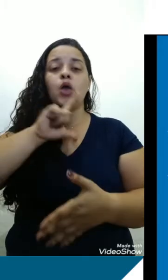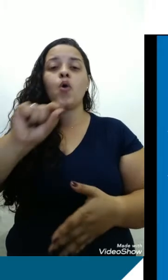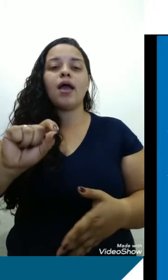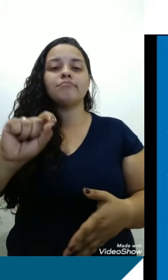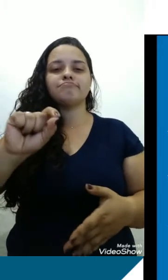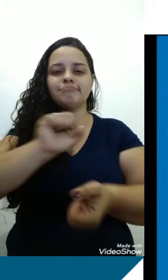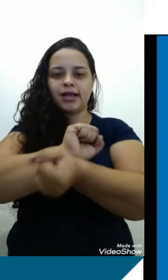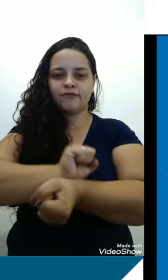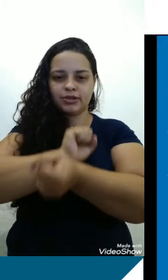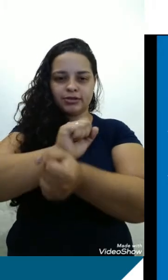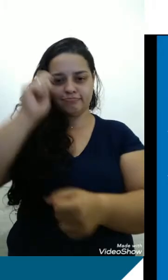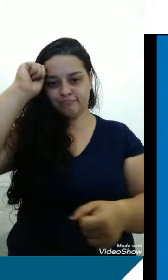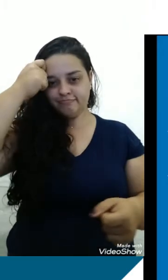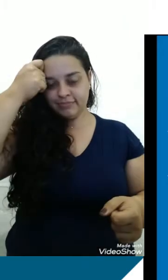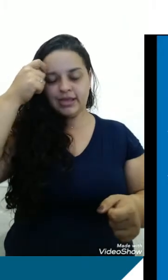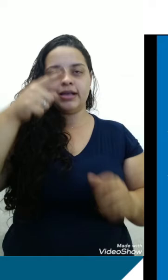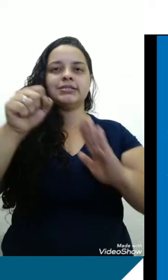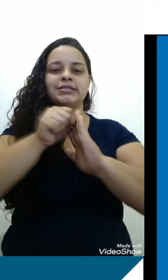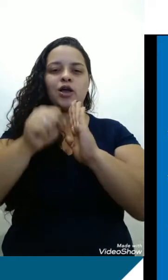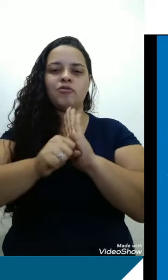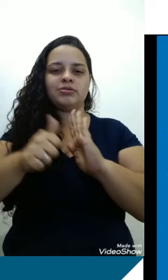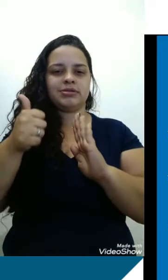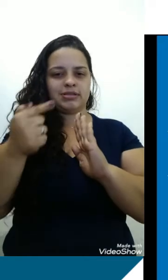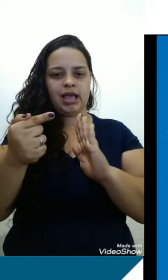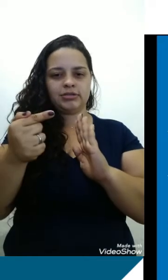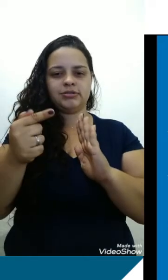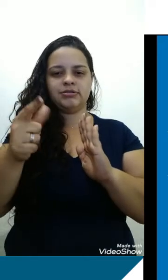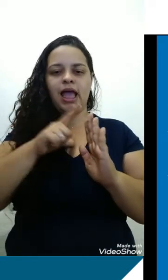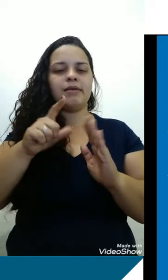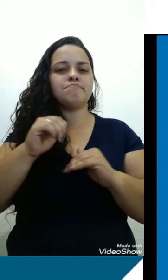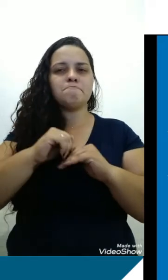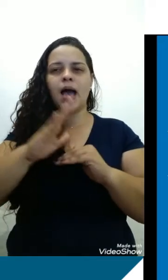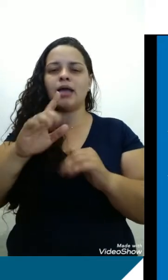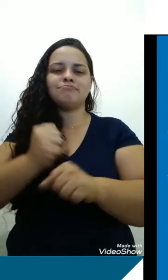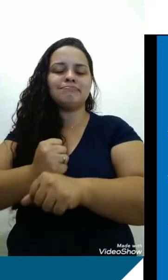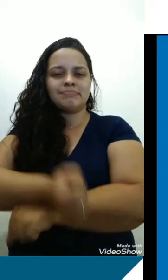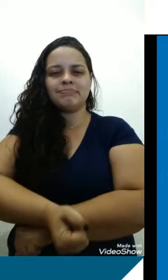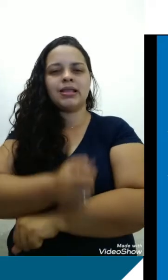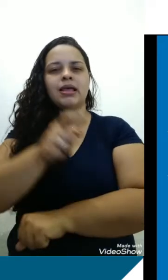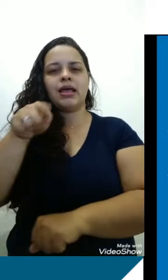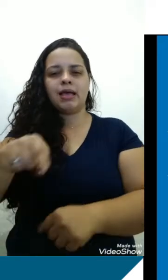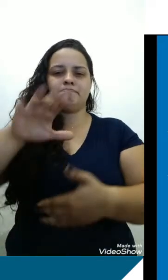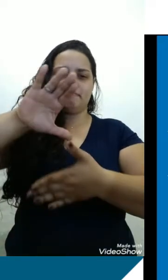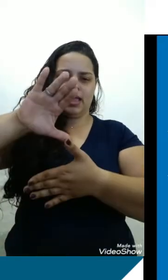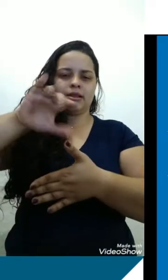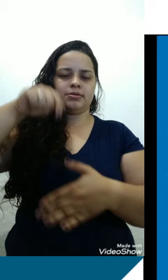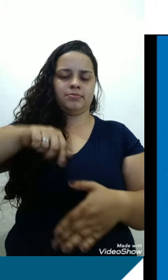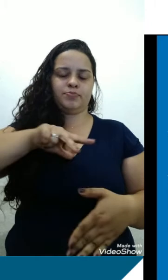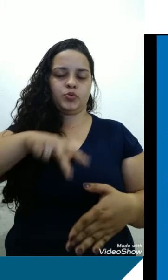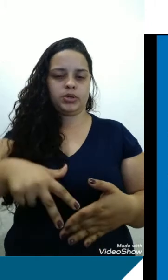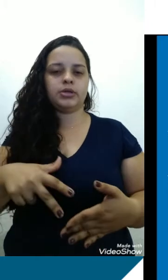africana, que desde o início do século XVII se consolidou como a principal mão de obra aqui na América portuguesa,